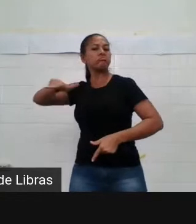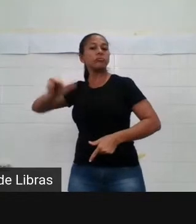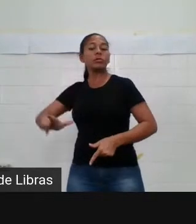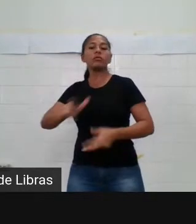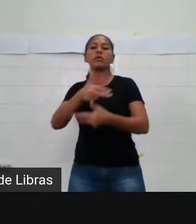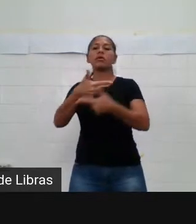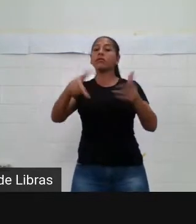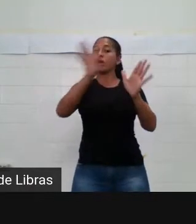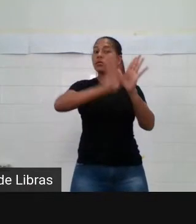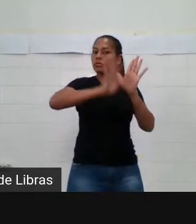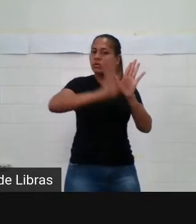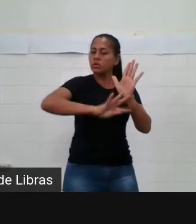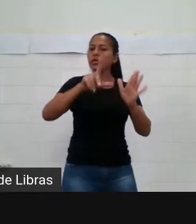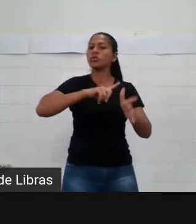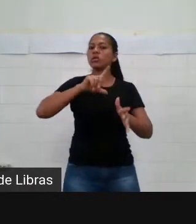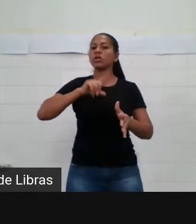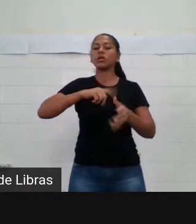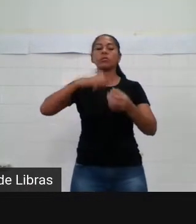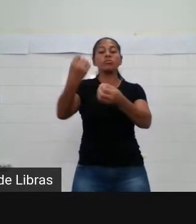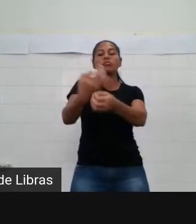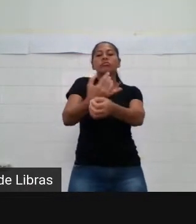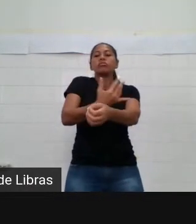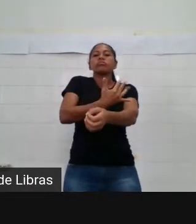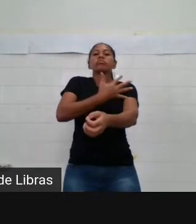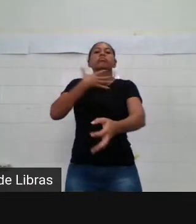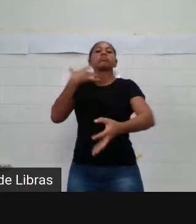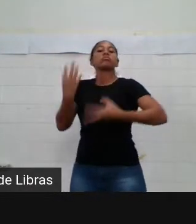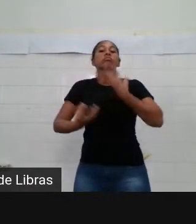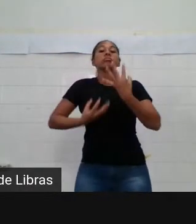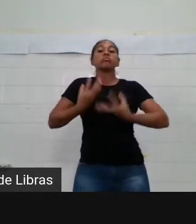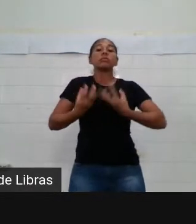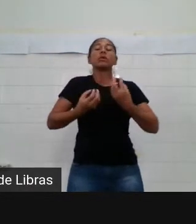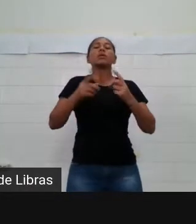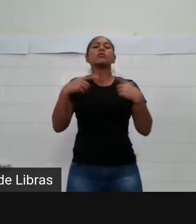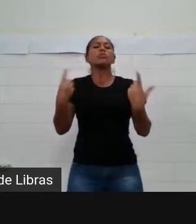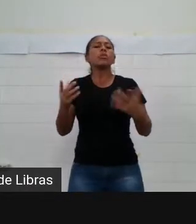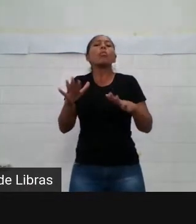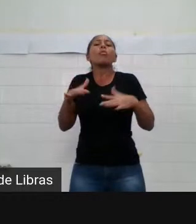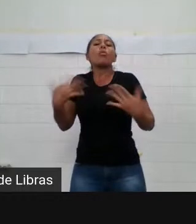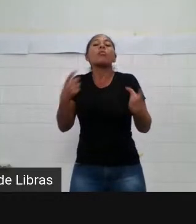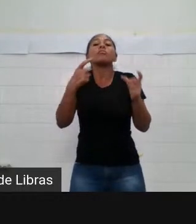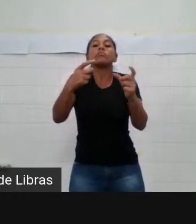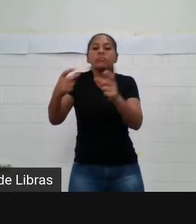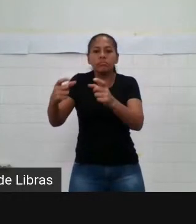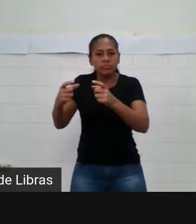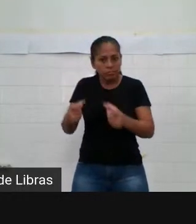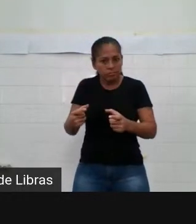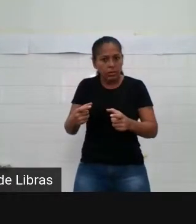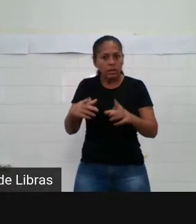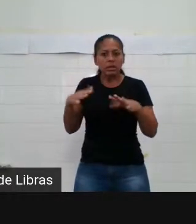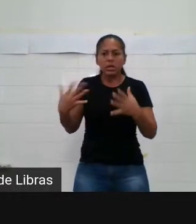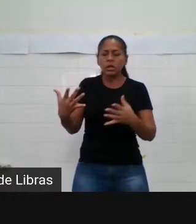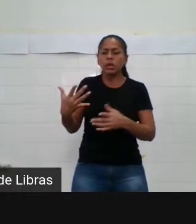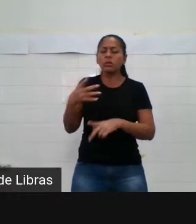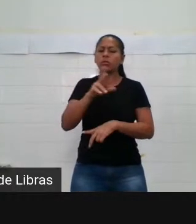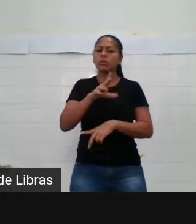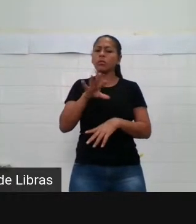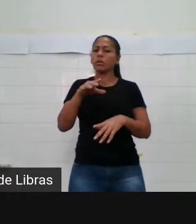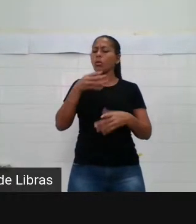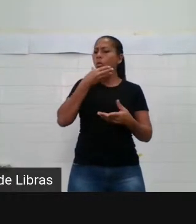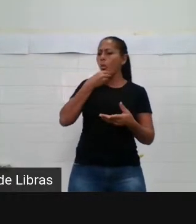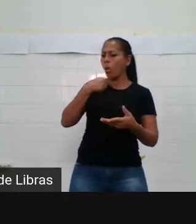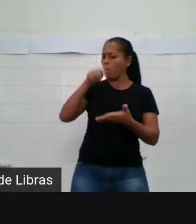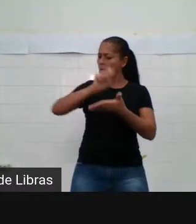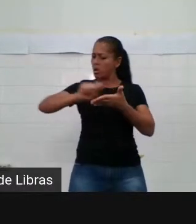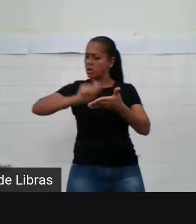que são também poéticos, mas, sobretudo, qual é o lugar, né, que o escritor negro, que a escritora negra,